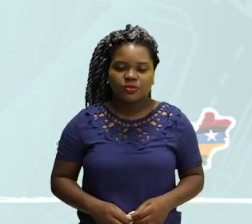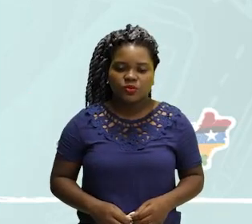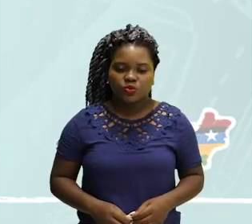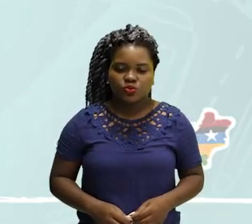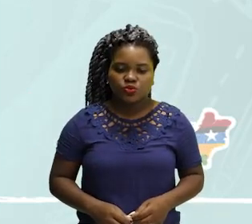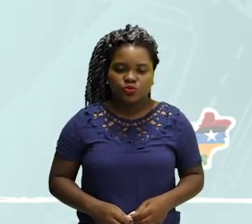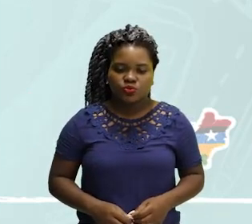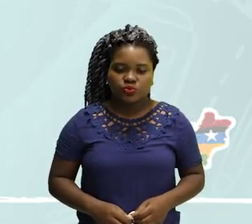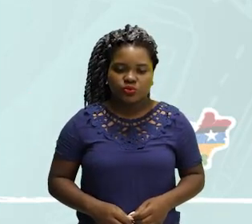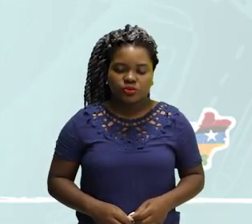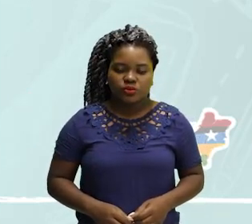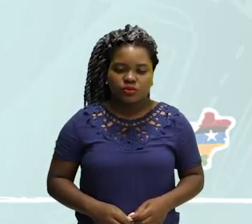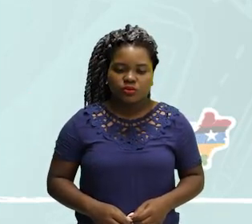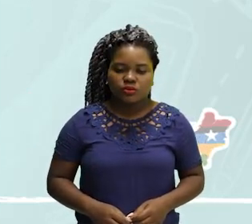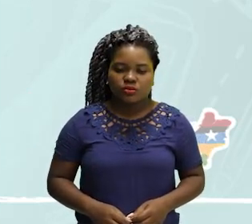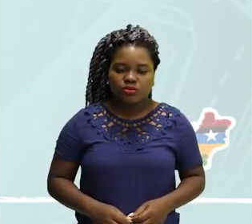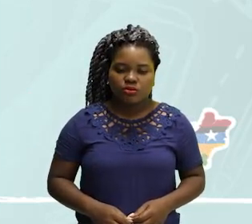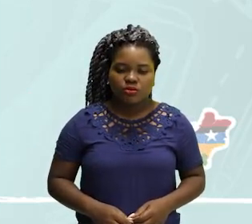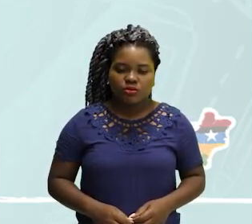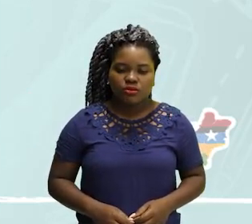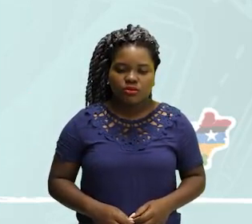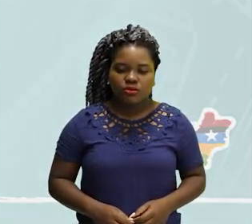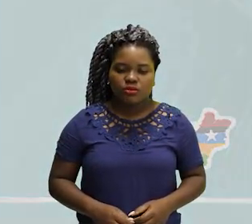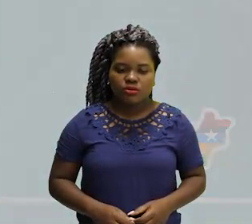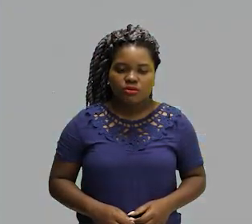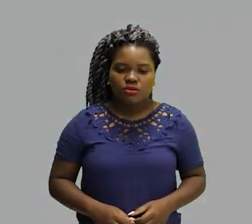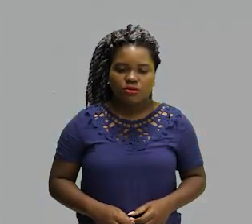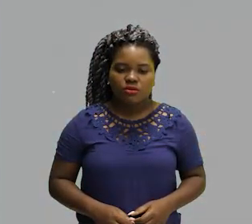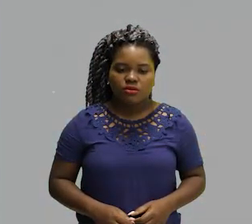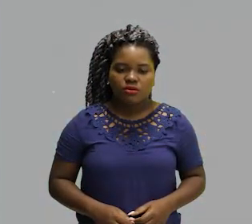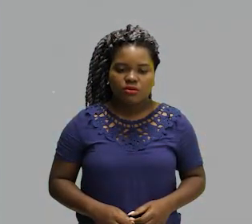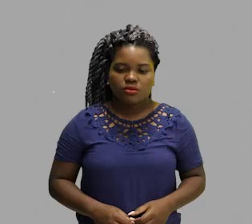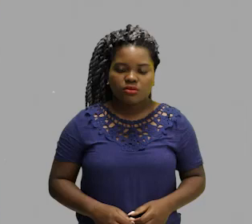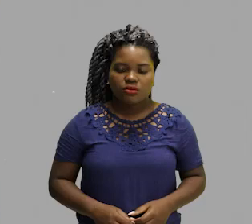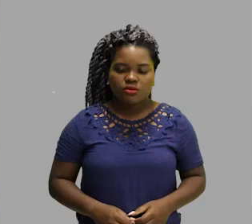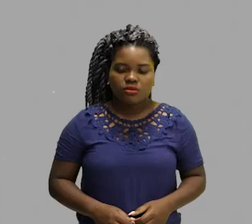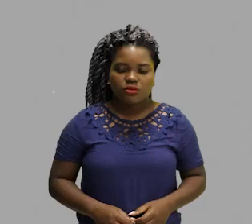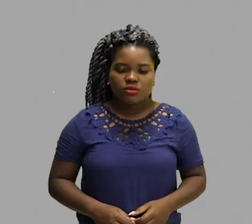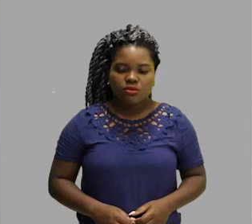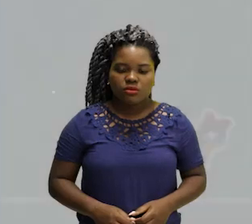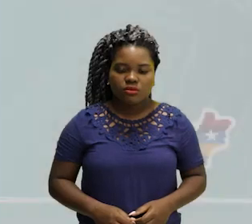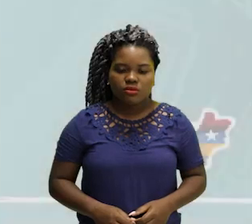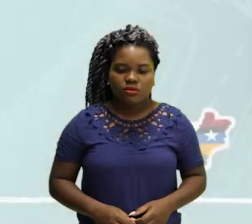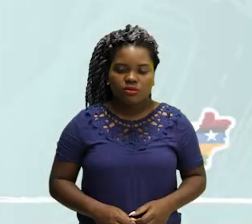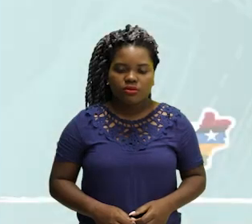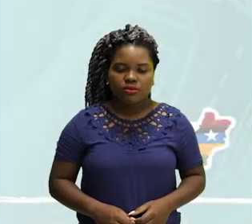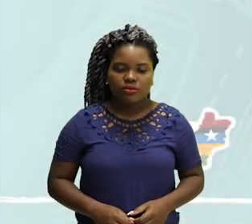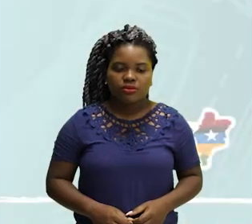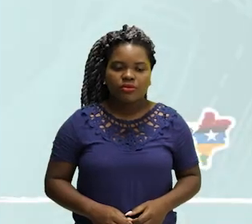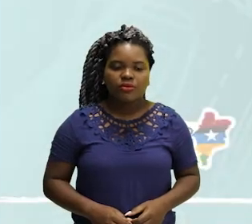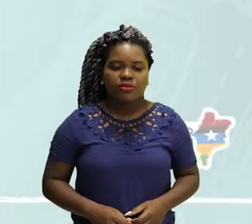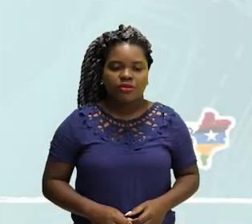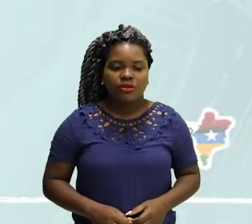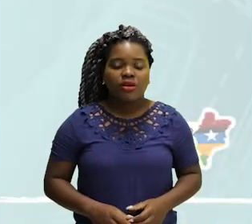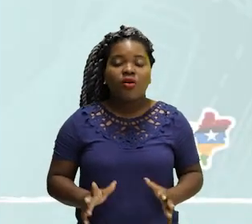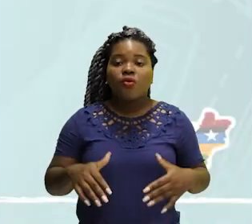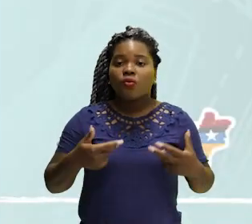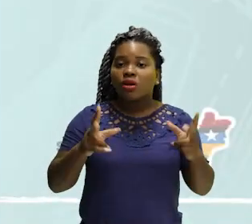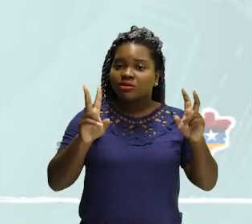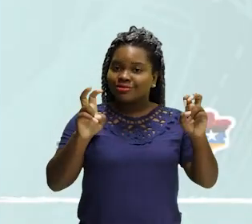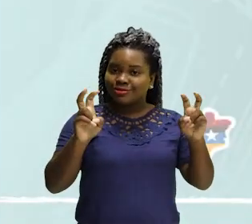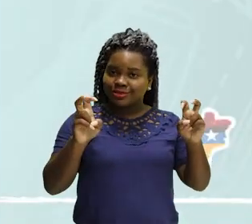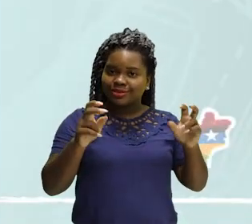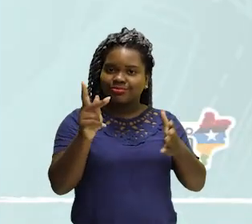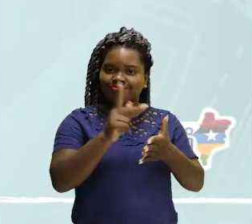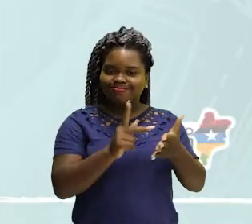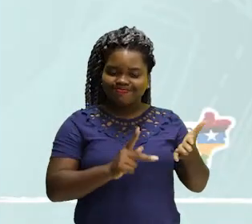é inquestionável, fazendo com que o seu estudo seja essencial para a história da literatura. Quais são as temáticas dessas poesias?